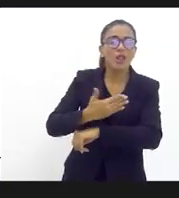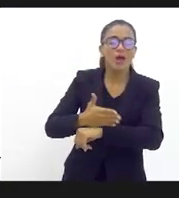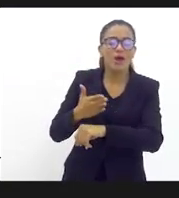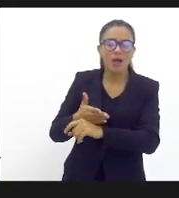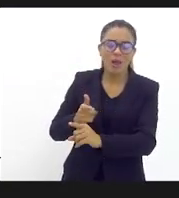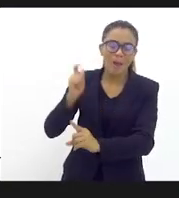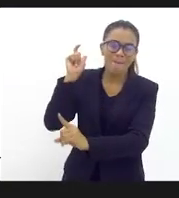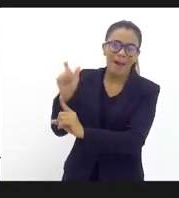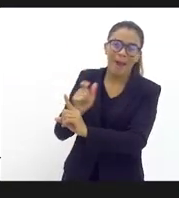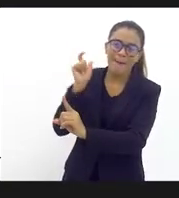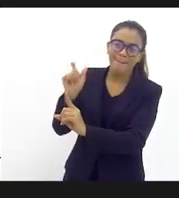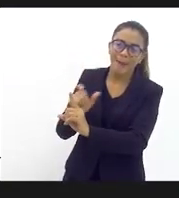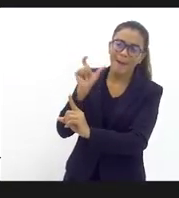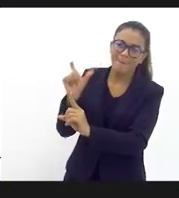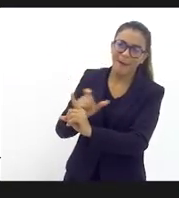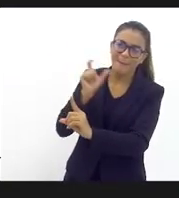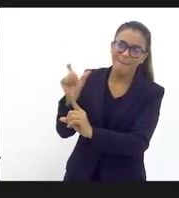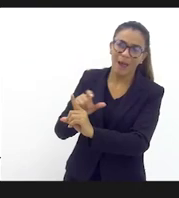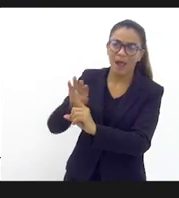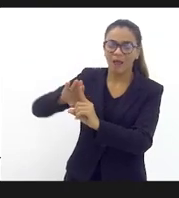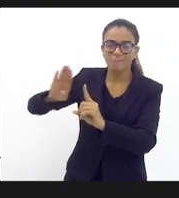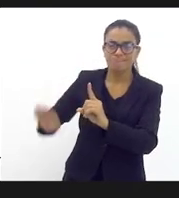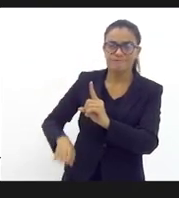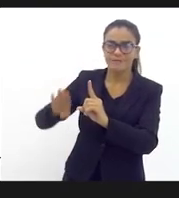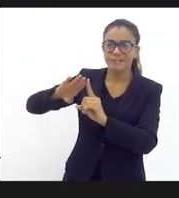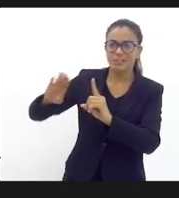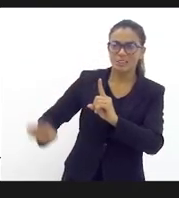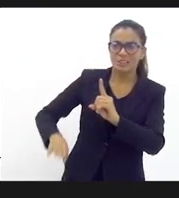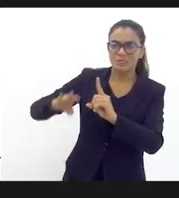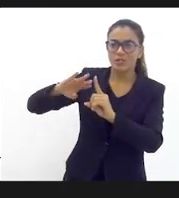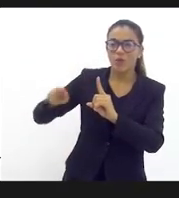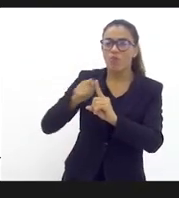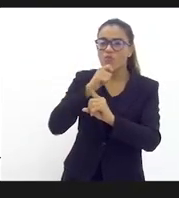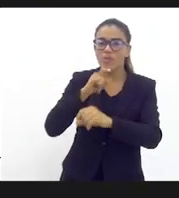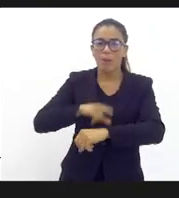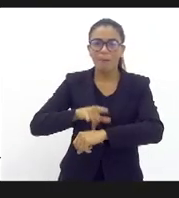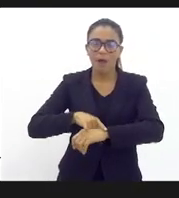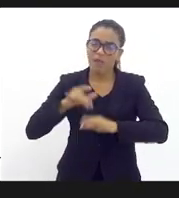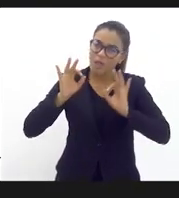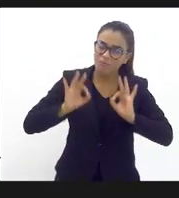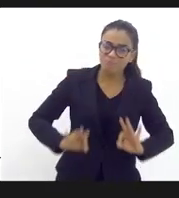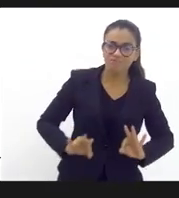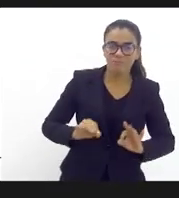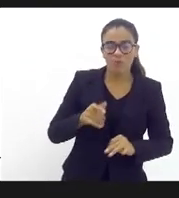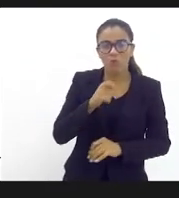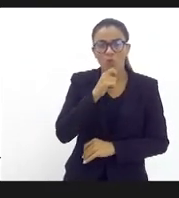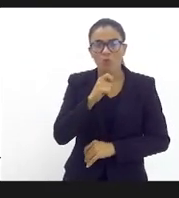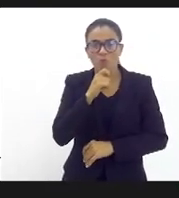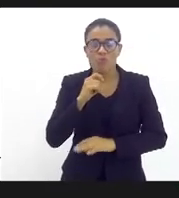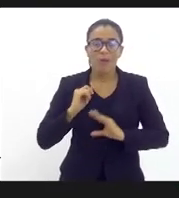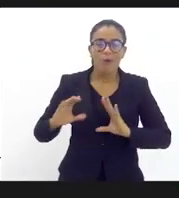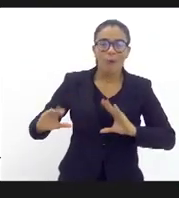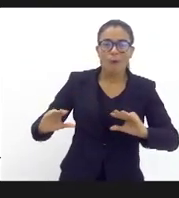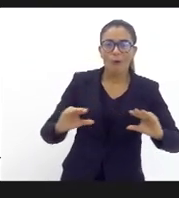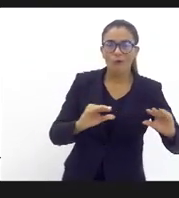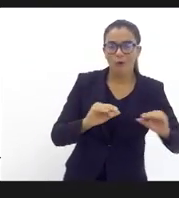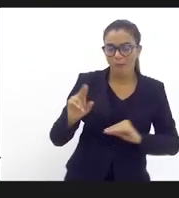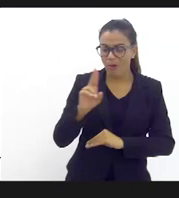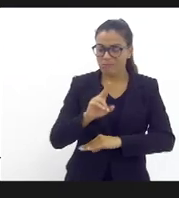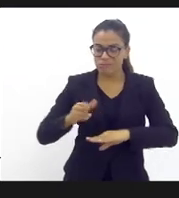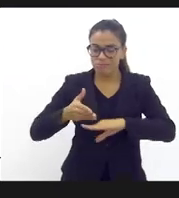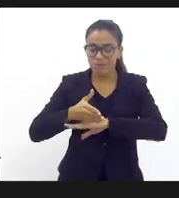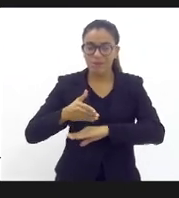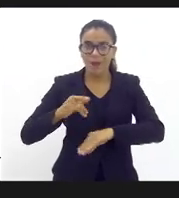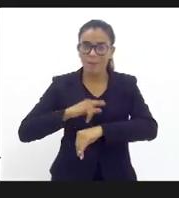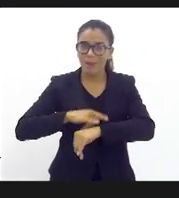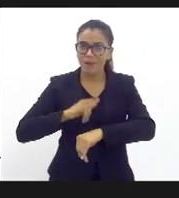Você vai estar sendo invalidado o tempo inteiro. Você não vai ter um banheiro decente para você utilizar. Você não vai ter conforto para utilizar aquele banheiro, independente